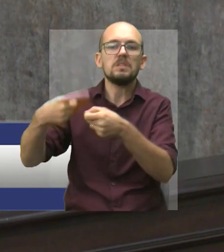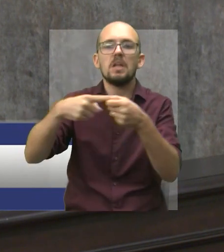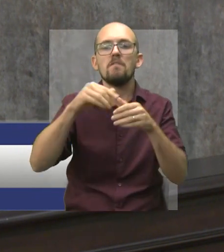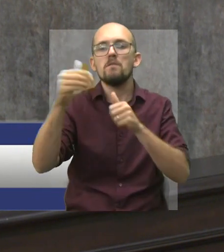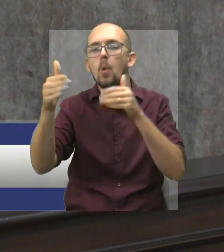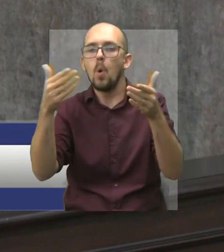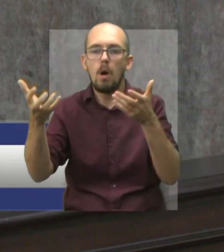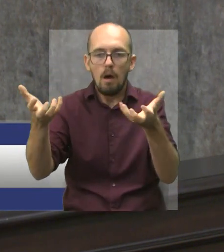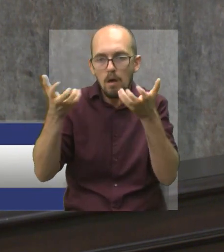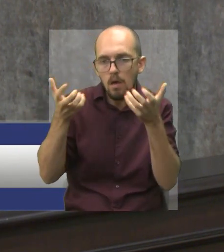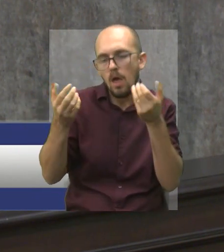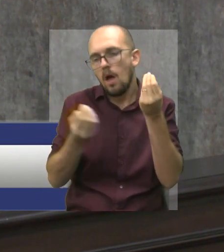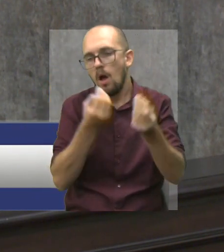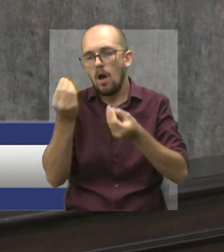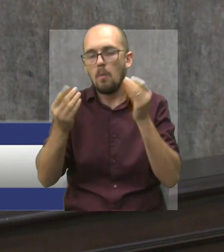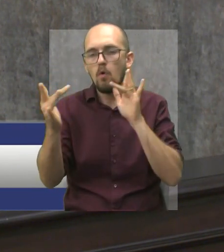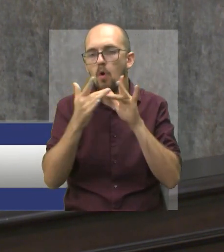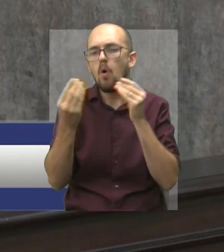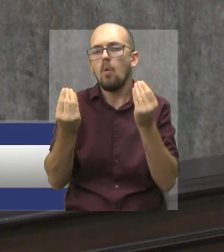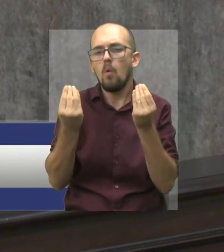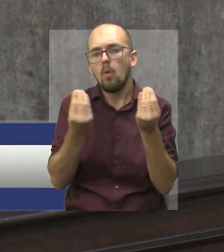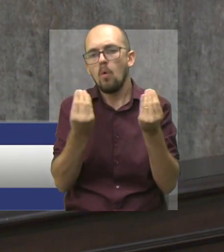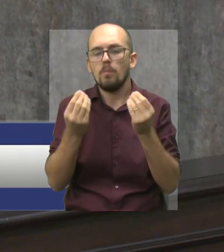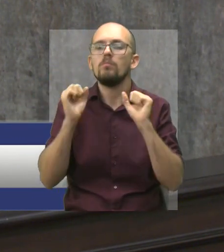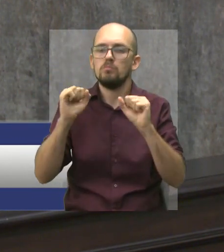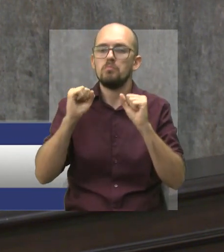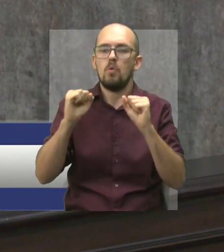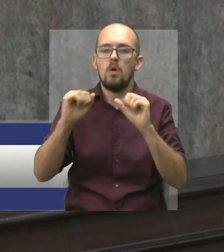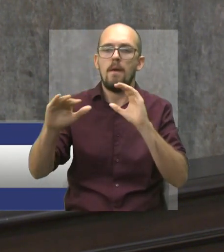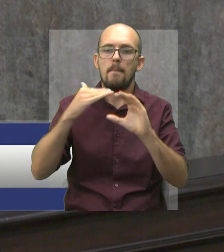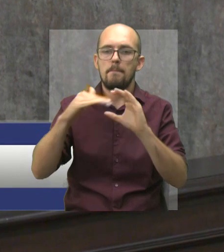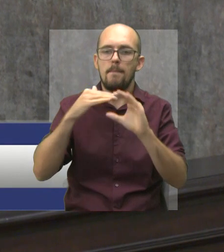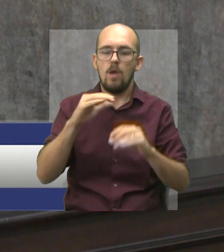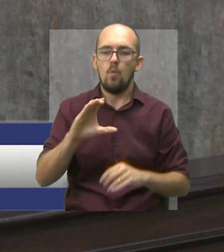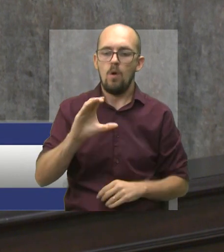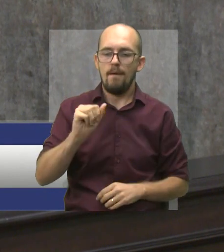ter um contato mais fácil, é só encaminhar um e-mail para